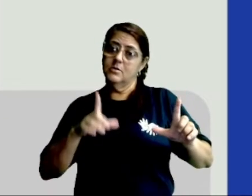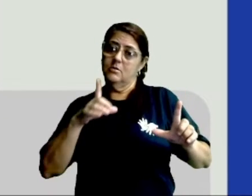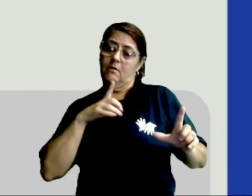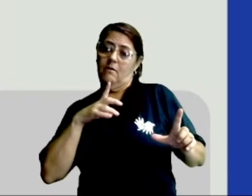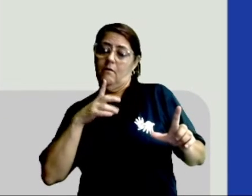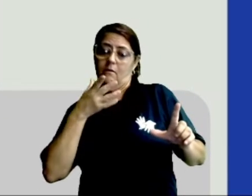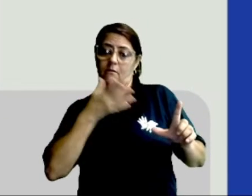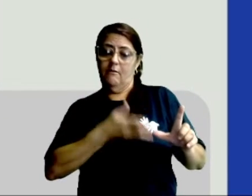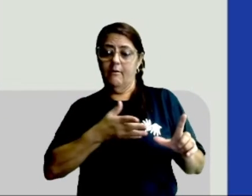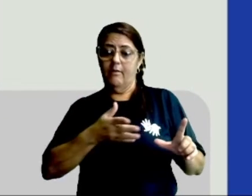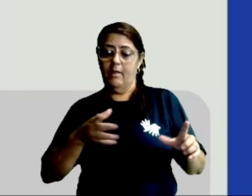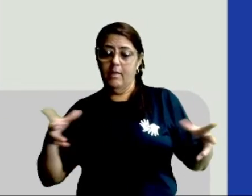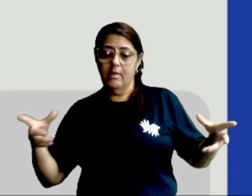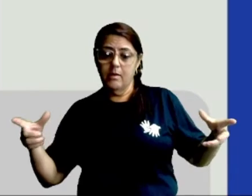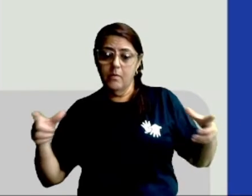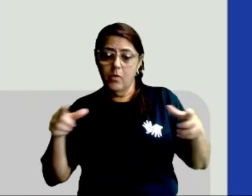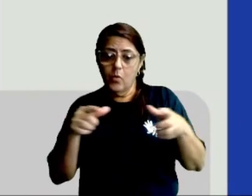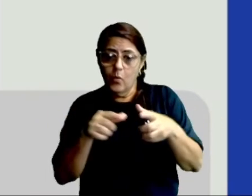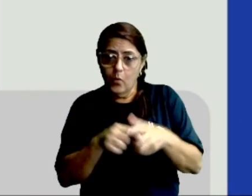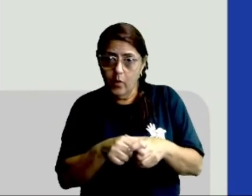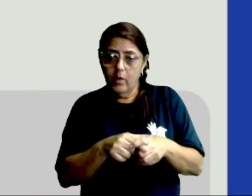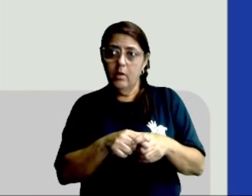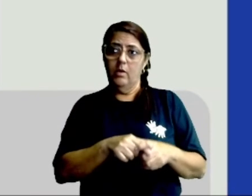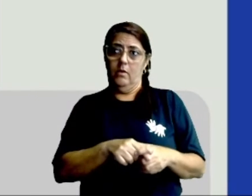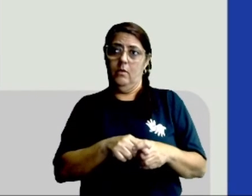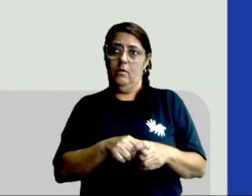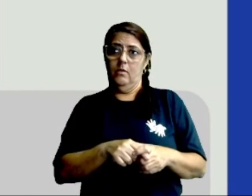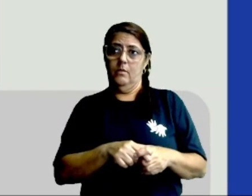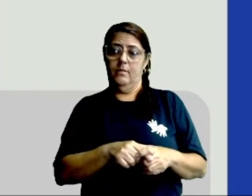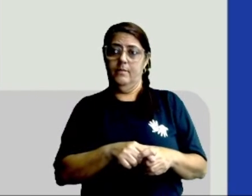questões da diminuição